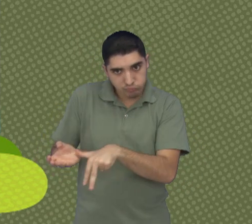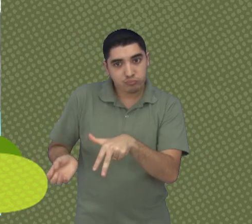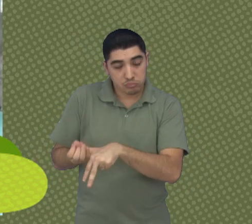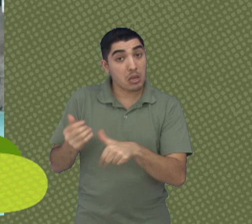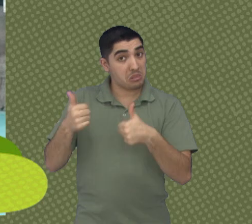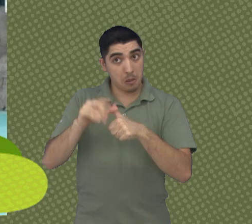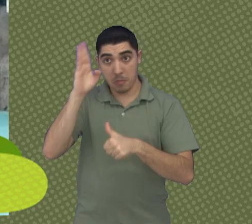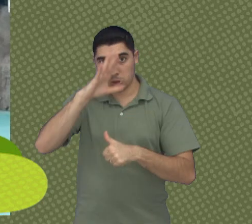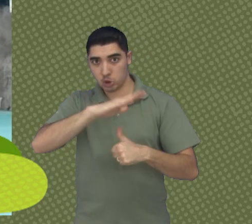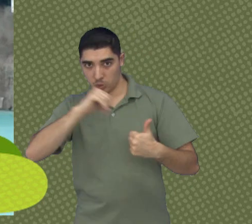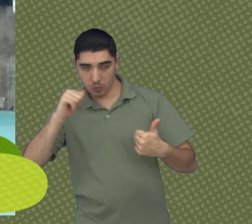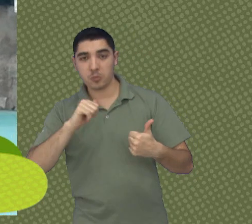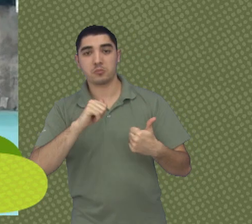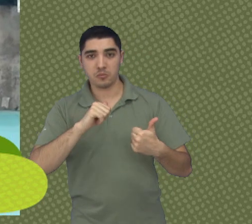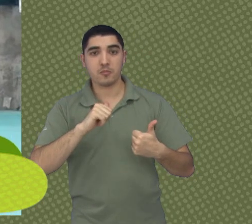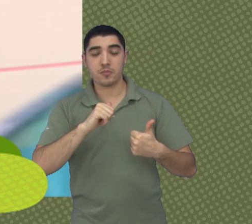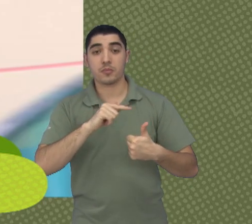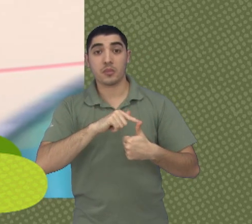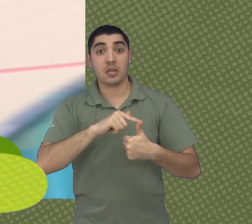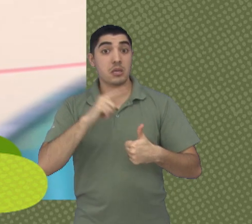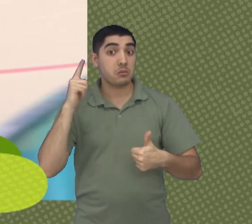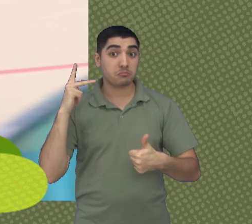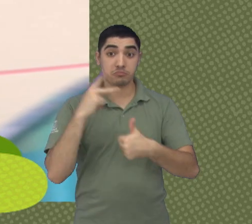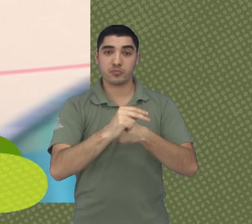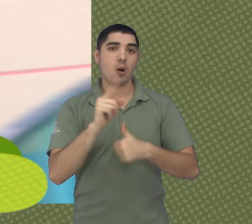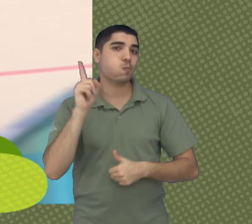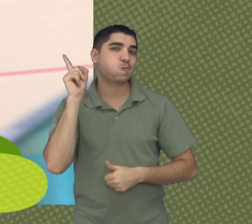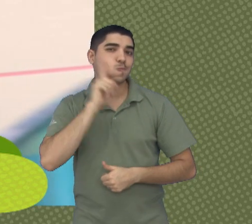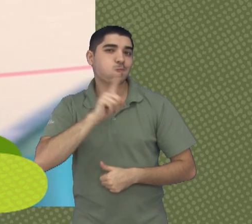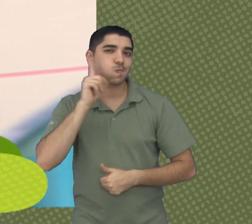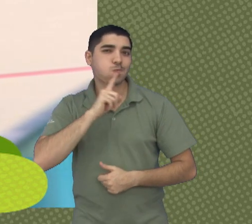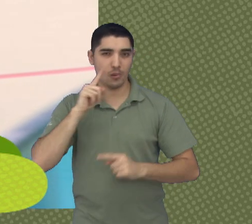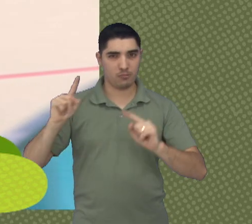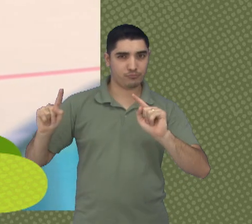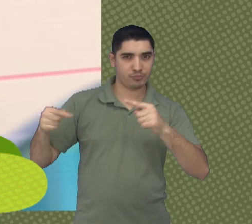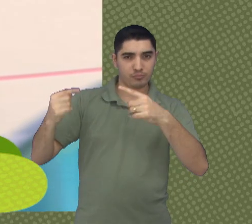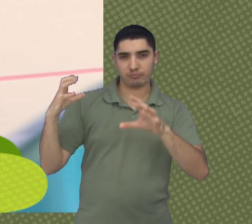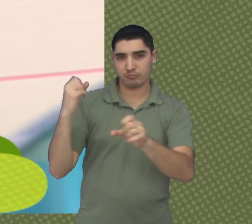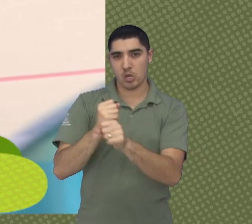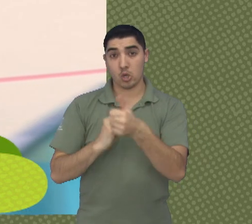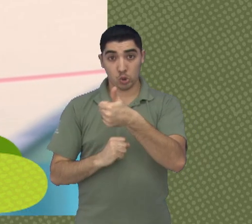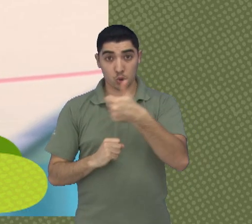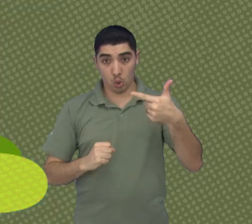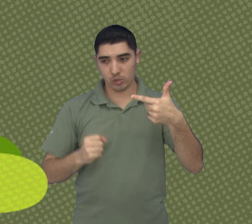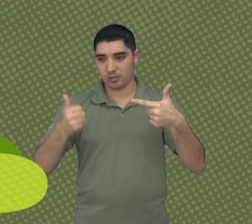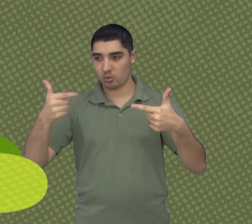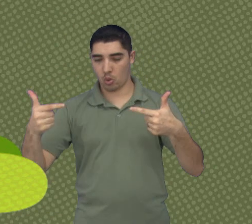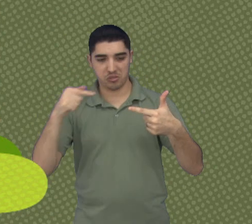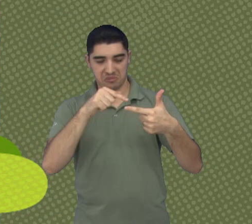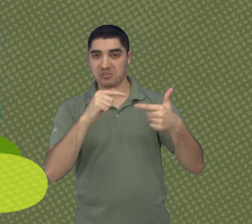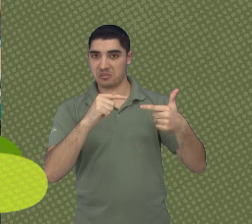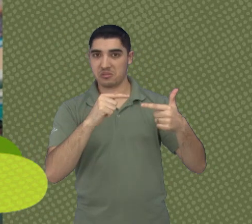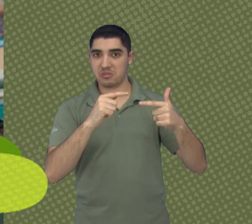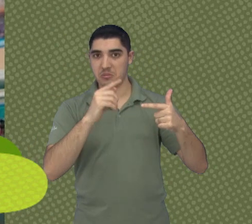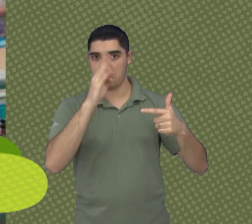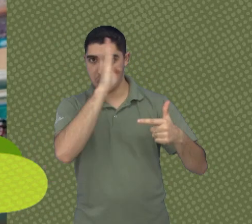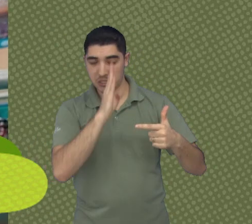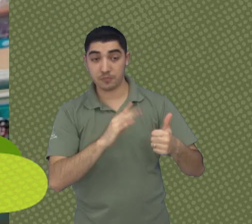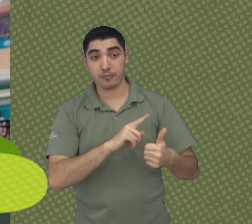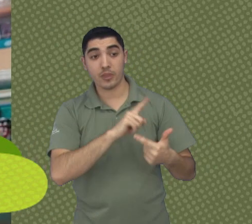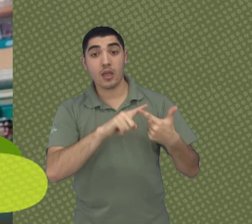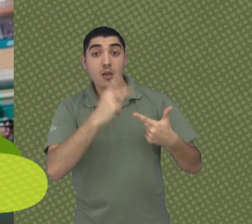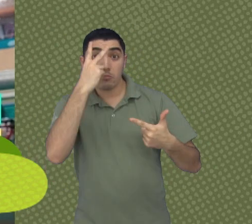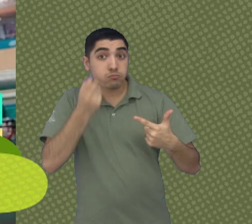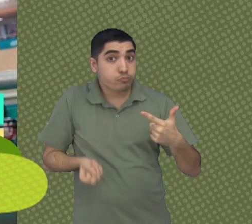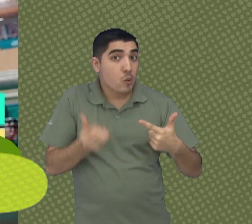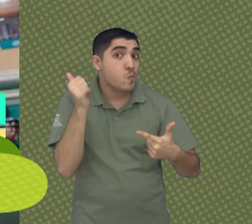Brasil, e o Brasil acabou vencendo os Estados Unidos na final por 12-2. Também no goalball, o